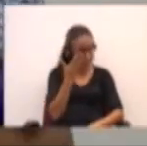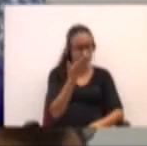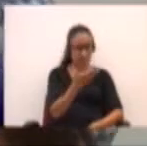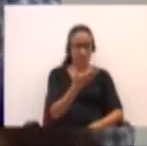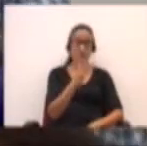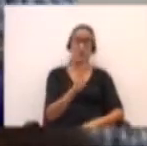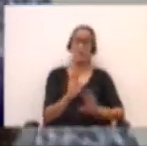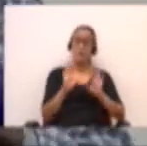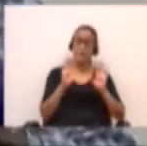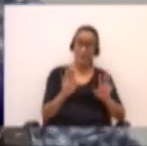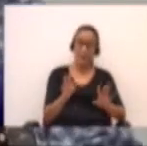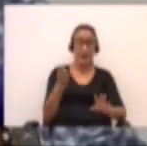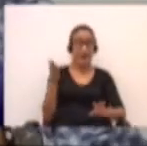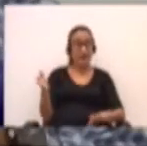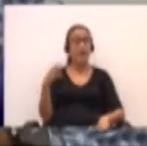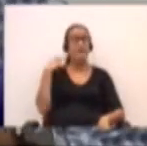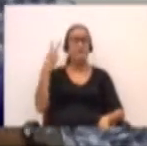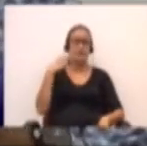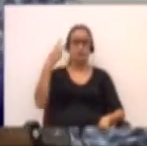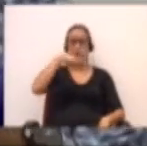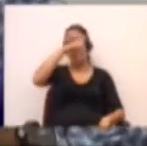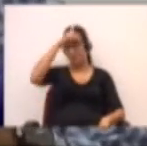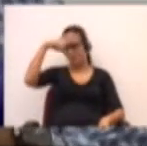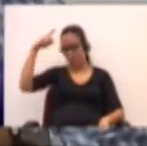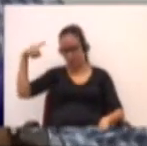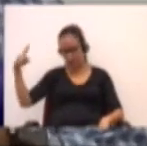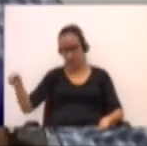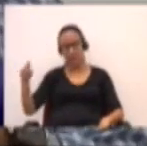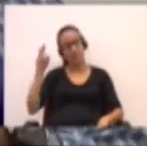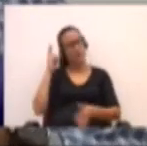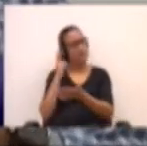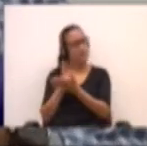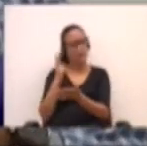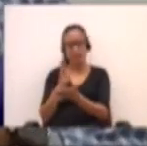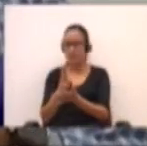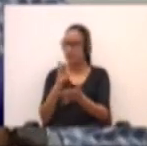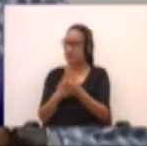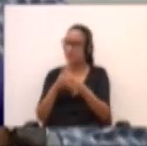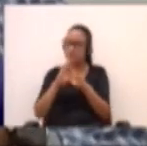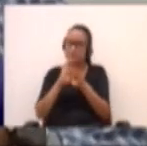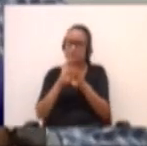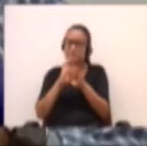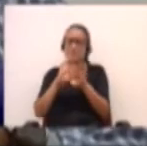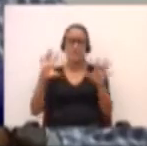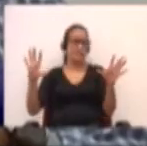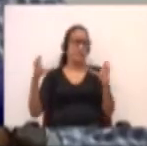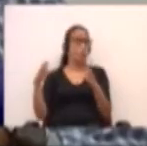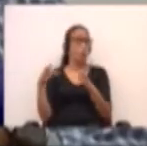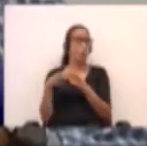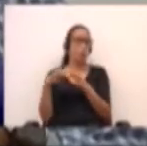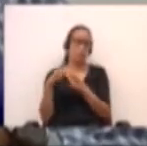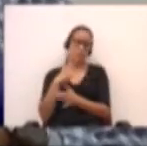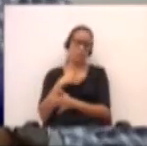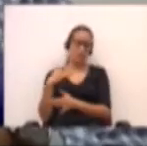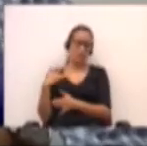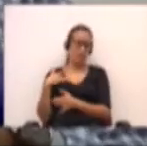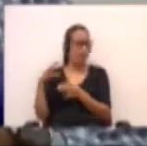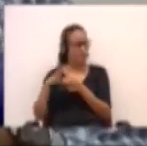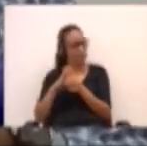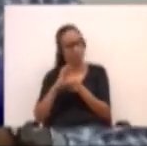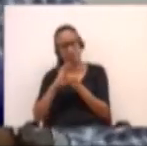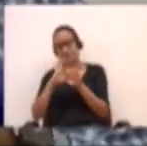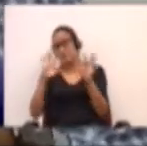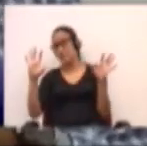a vereadora Mayra e a Comissão de Saúde sempre deixou aberta a população a qualquer discussão para os vereadores,